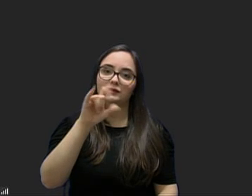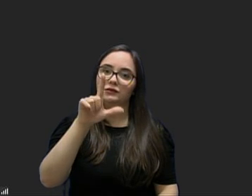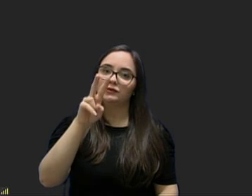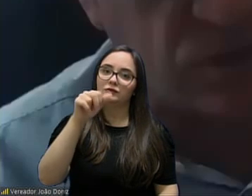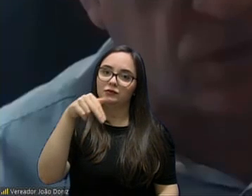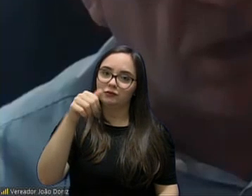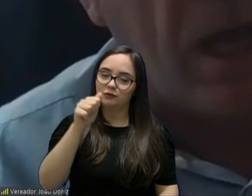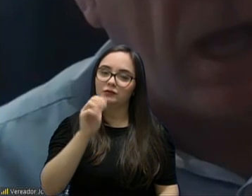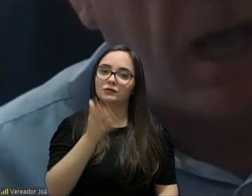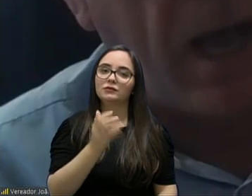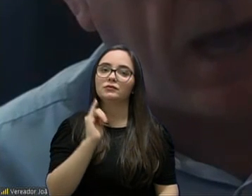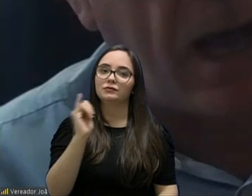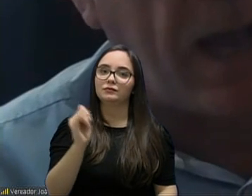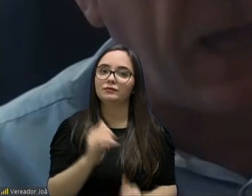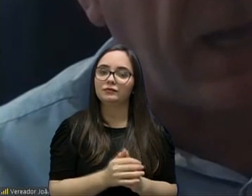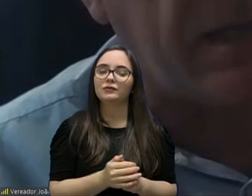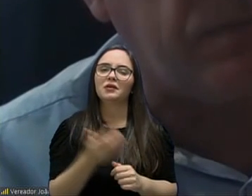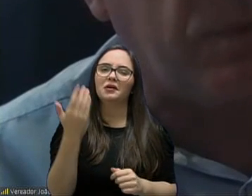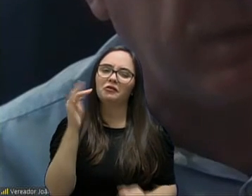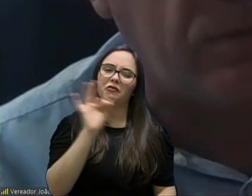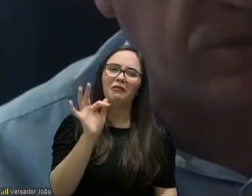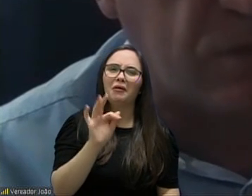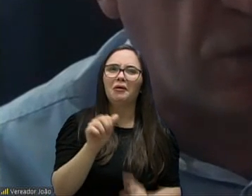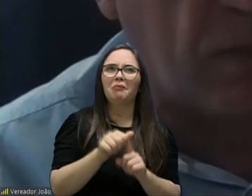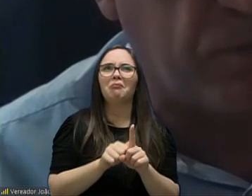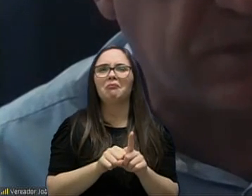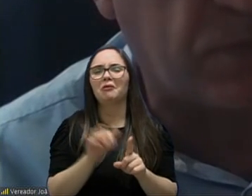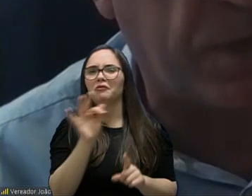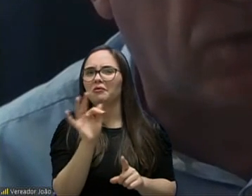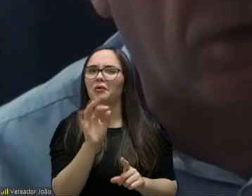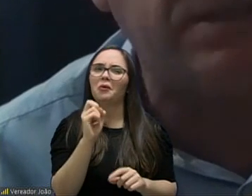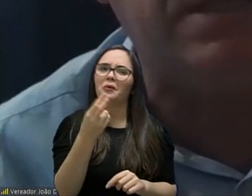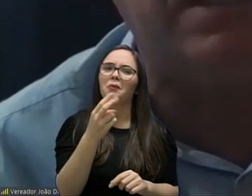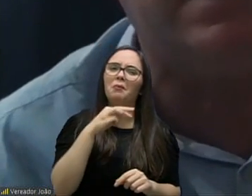foi em fevereiro, março. Ela,